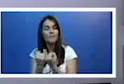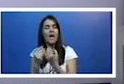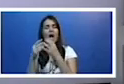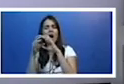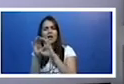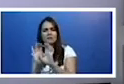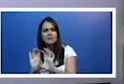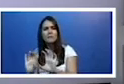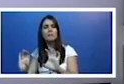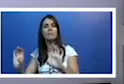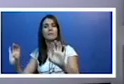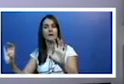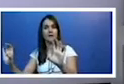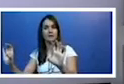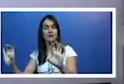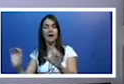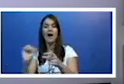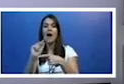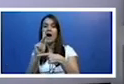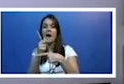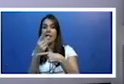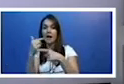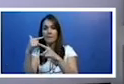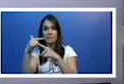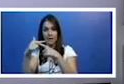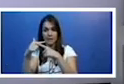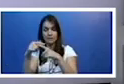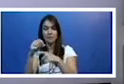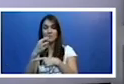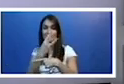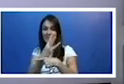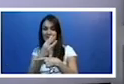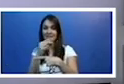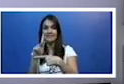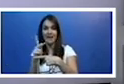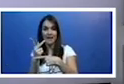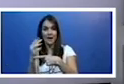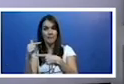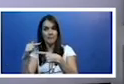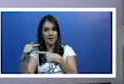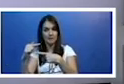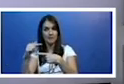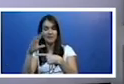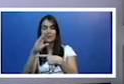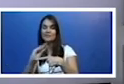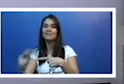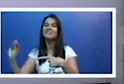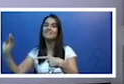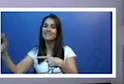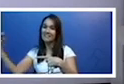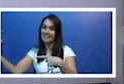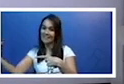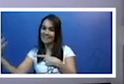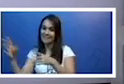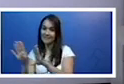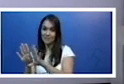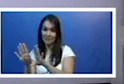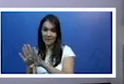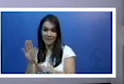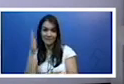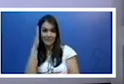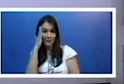mais PO4. Na frente do H, o 3 e na carga do ânion, o 3 menos,